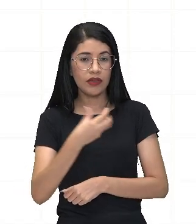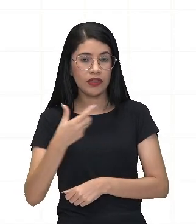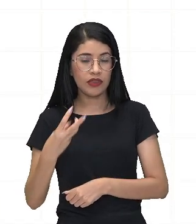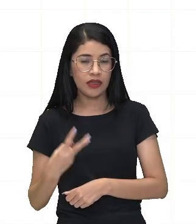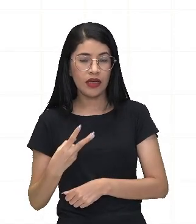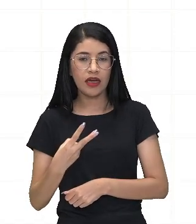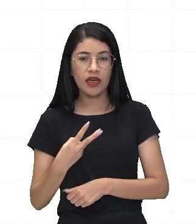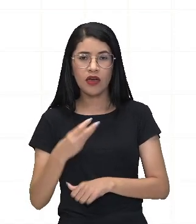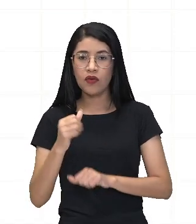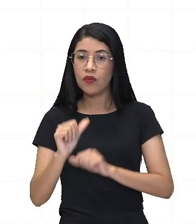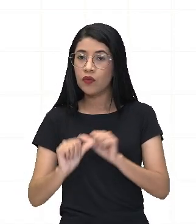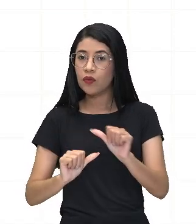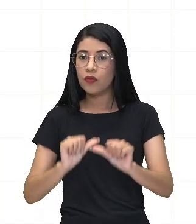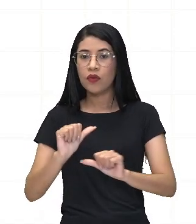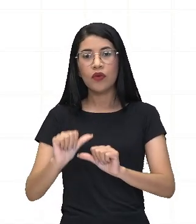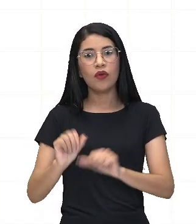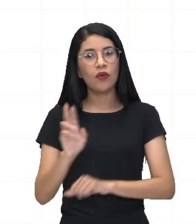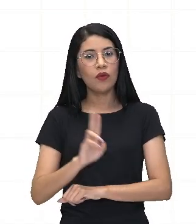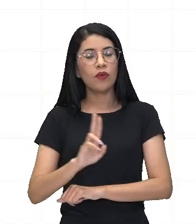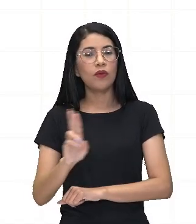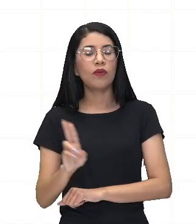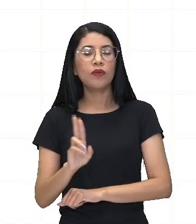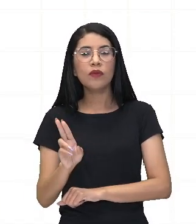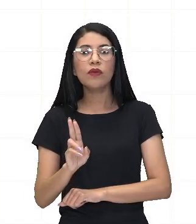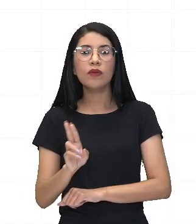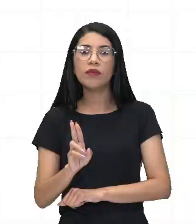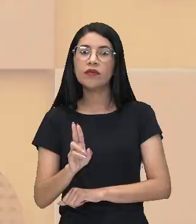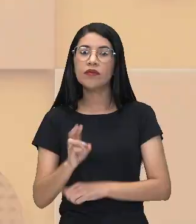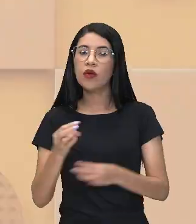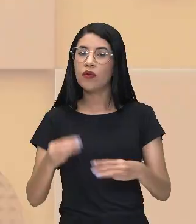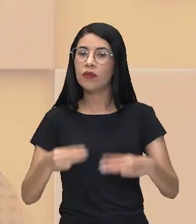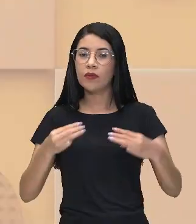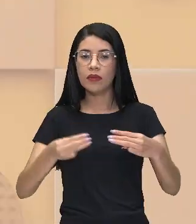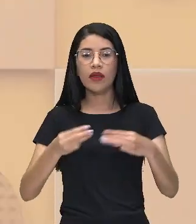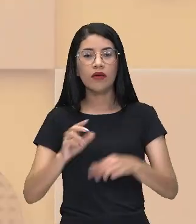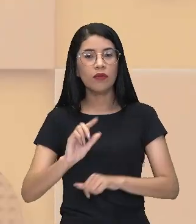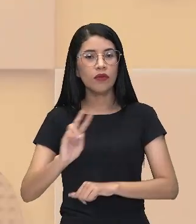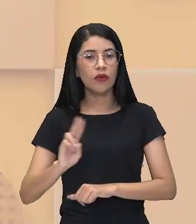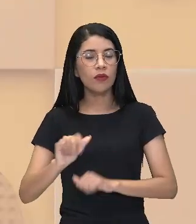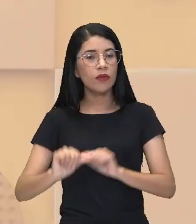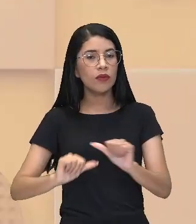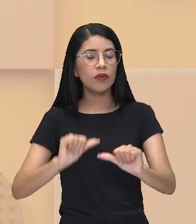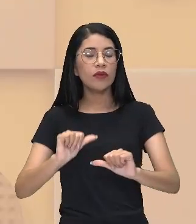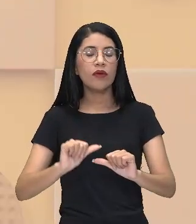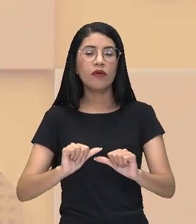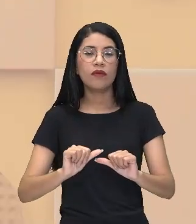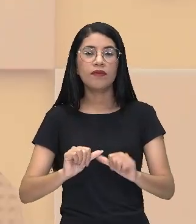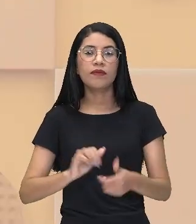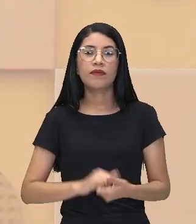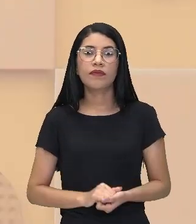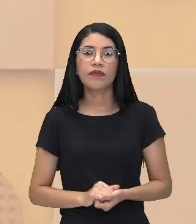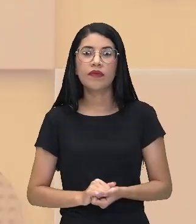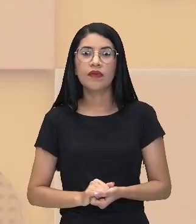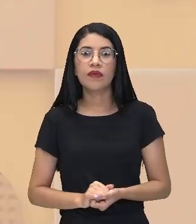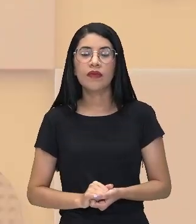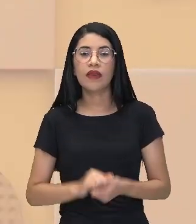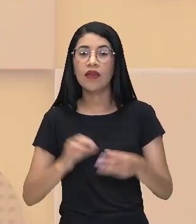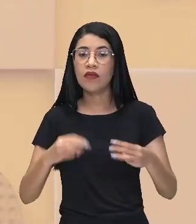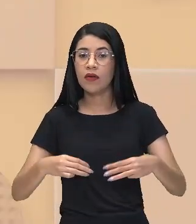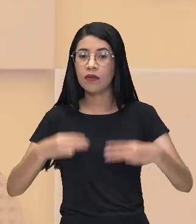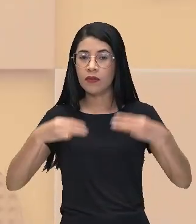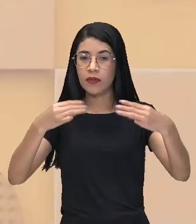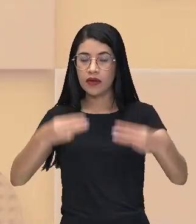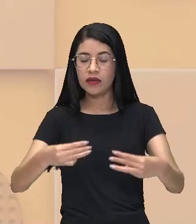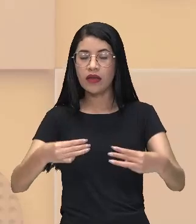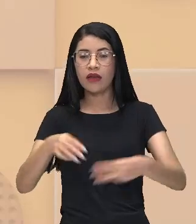uma variação na nomenclatura, aí no nome do Ministério do Meio Ambiente, que ele passou a se chamar Ministério do